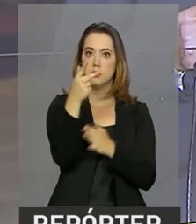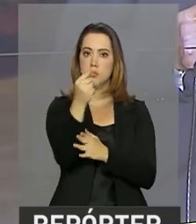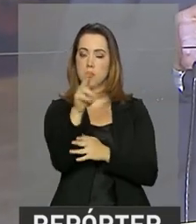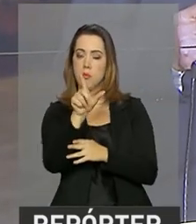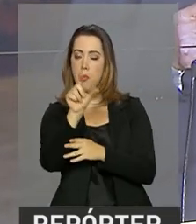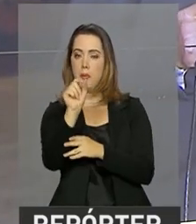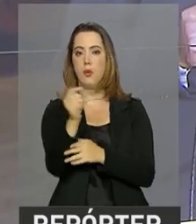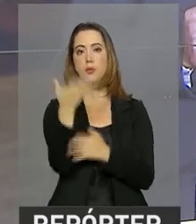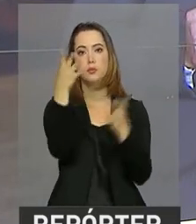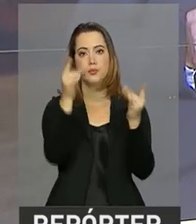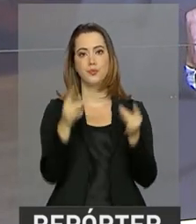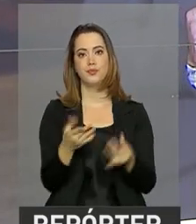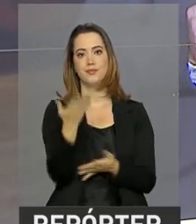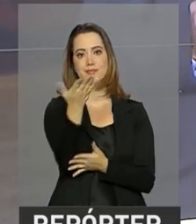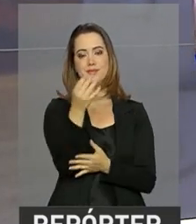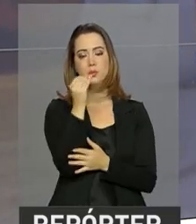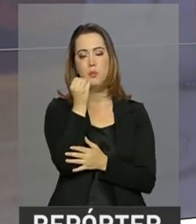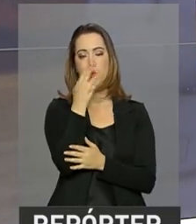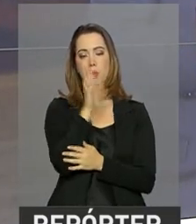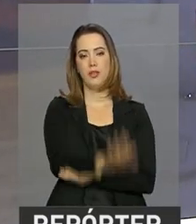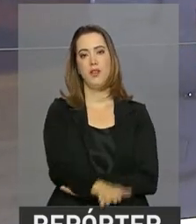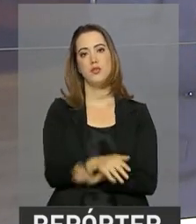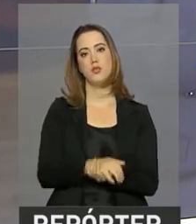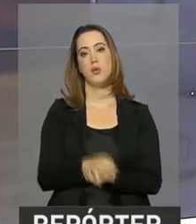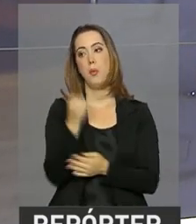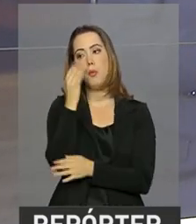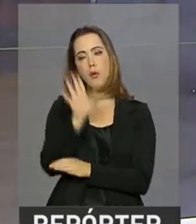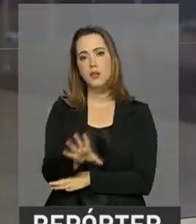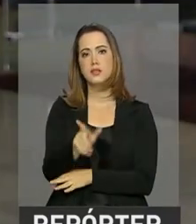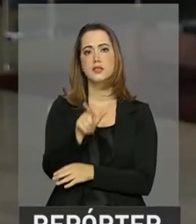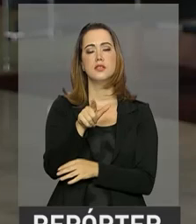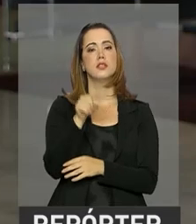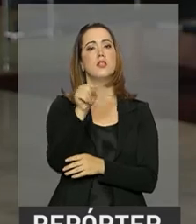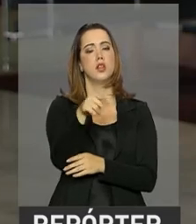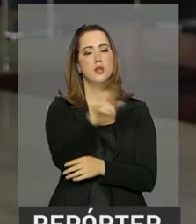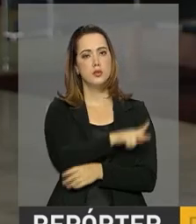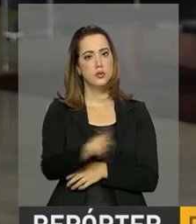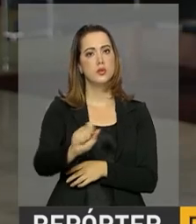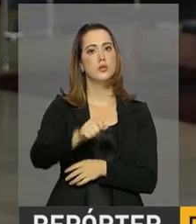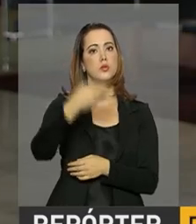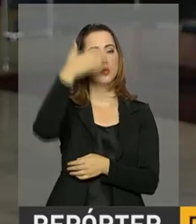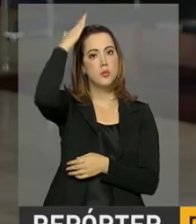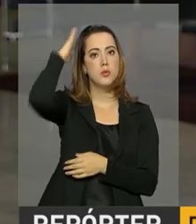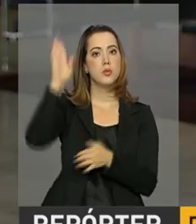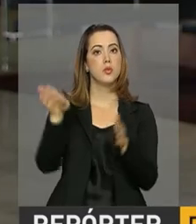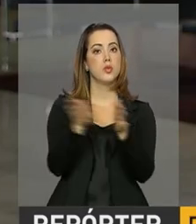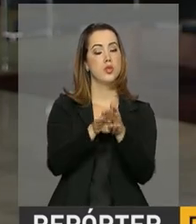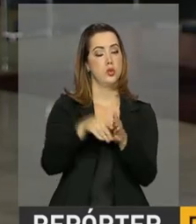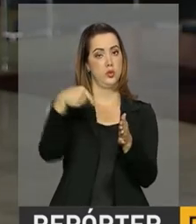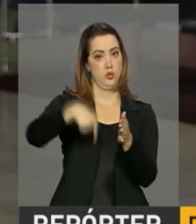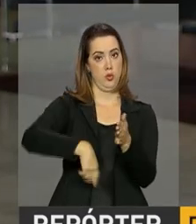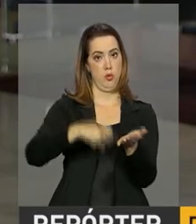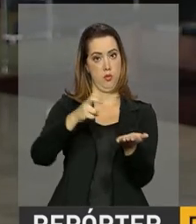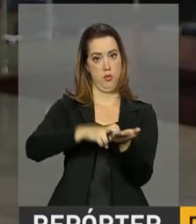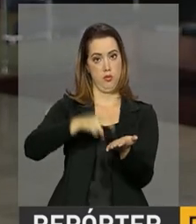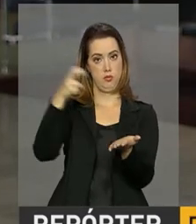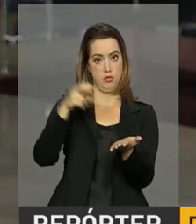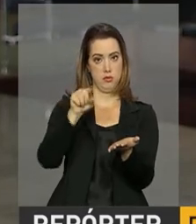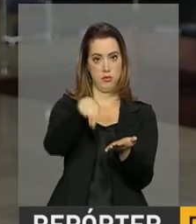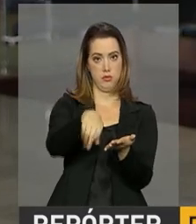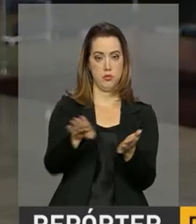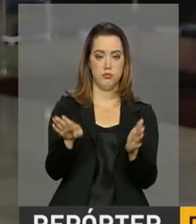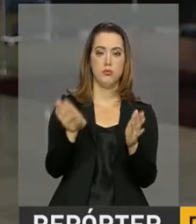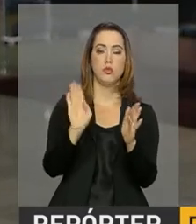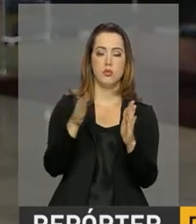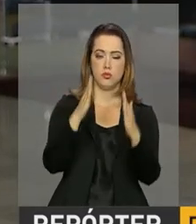informações pra gente Paulo Boa tarde Boa tarde Leandro o presidente Michel Temer desembarcou em Brasília no fim da manhã e seguiu para o palácio do